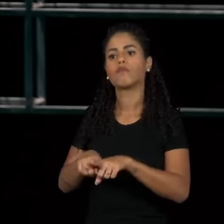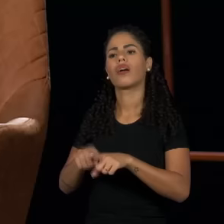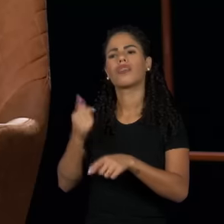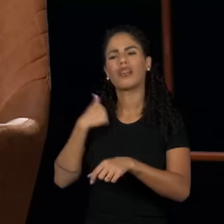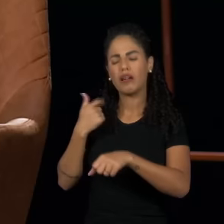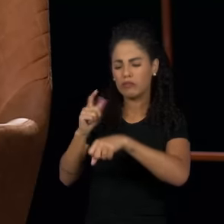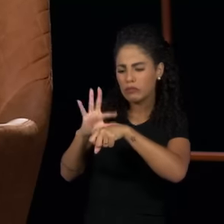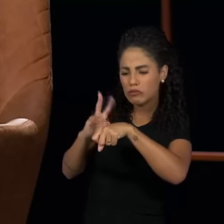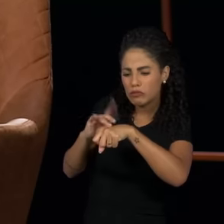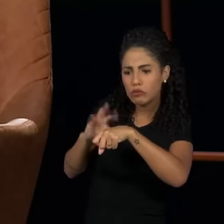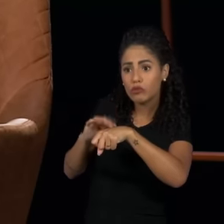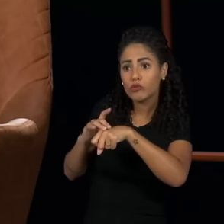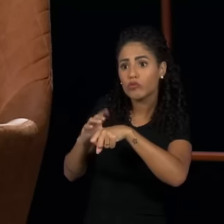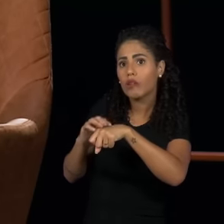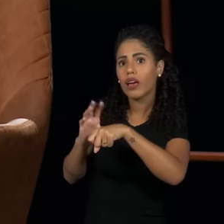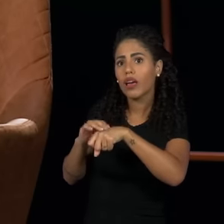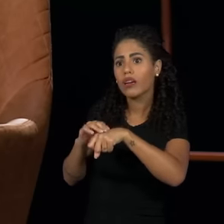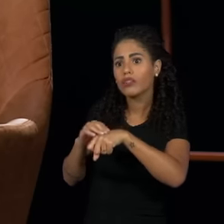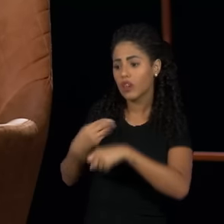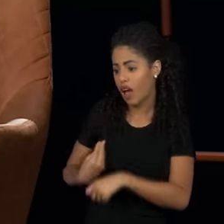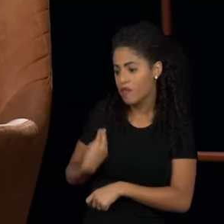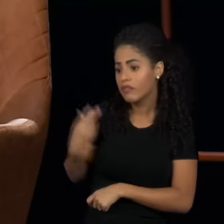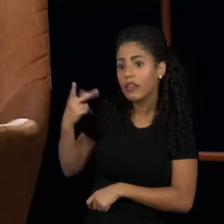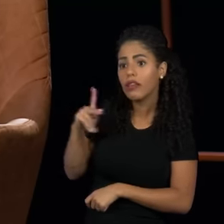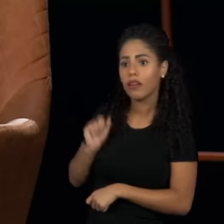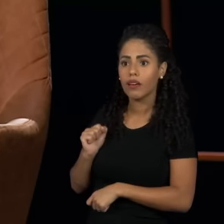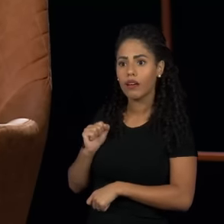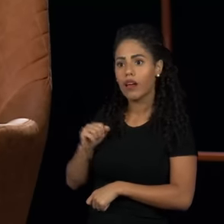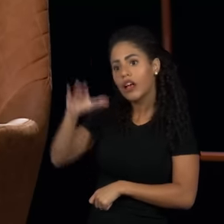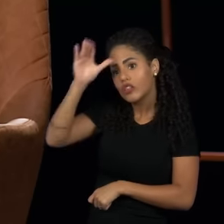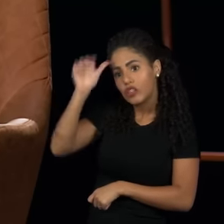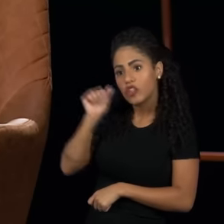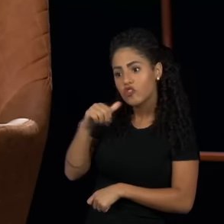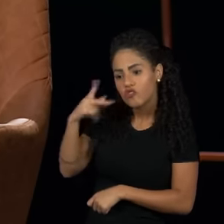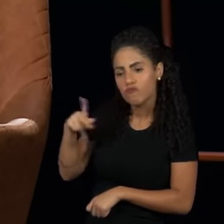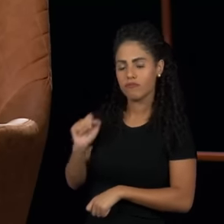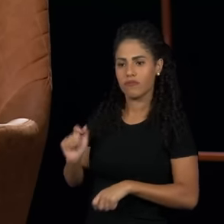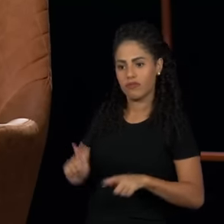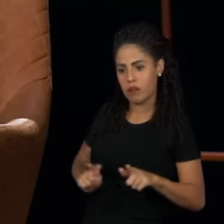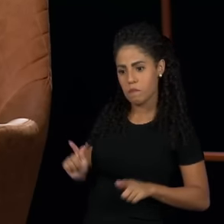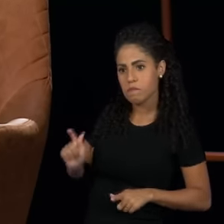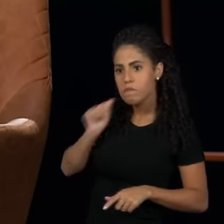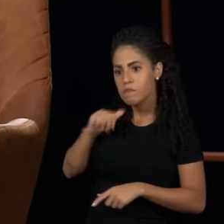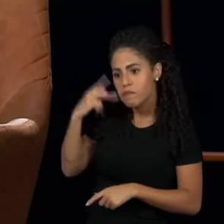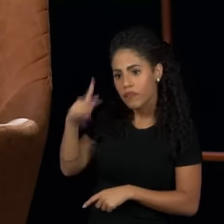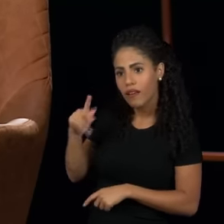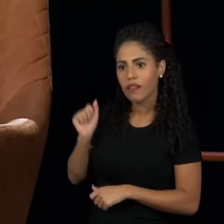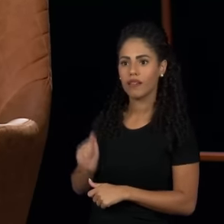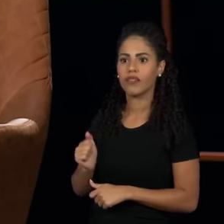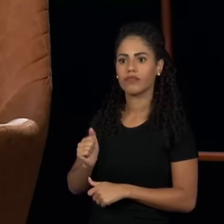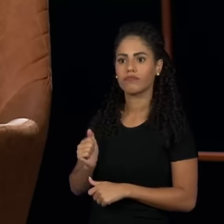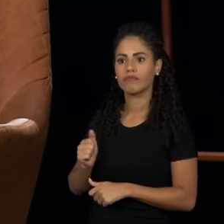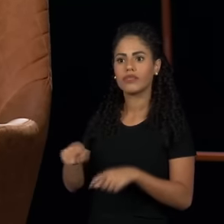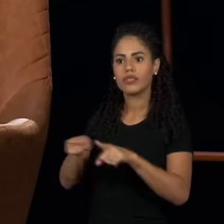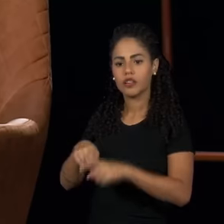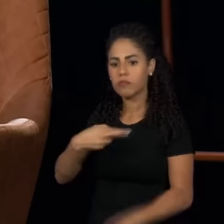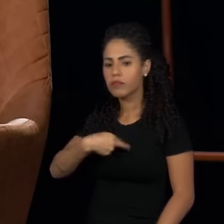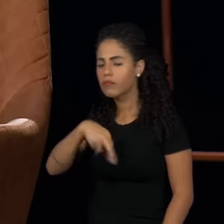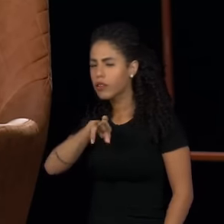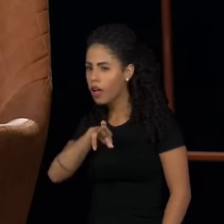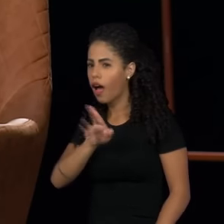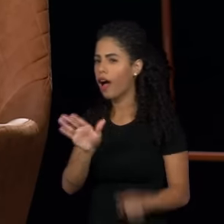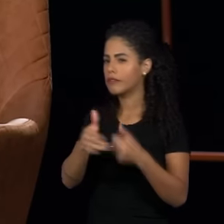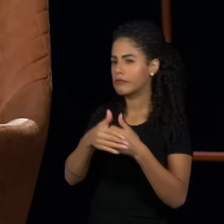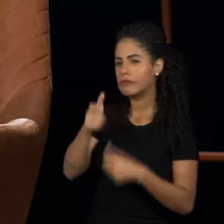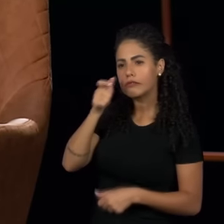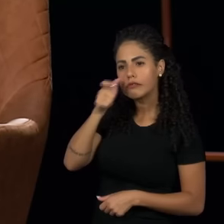doente. É o universo dele, das tias, né? O universo desse fanatismo religioso também, que ele coloca muito